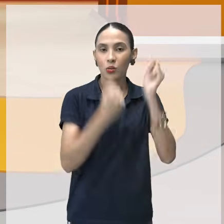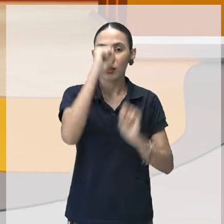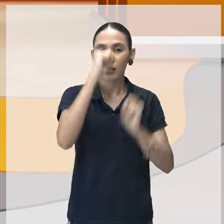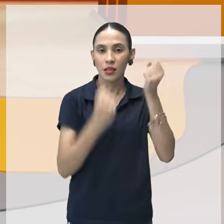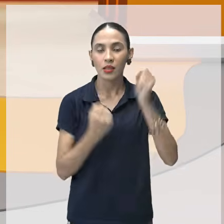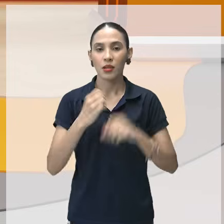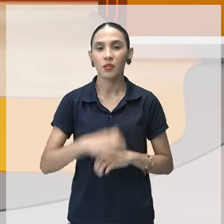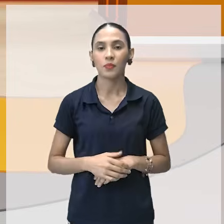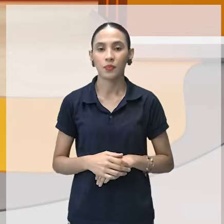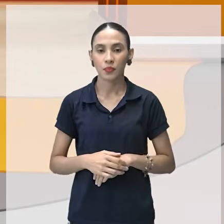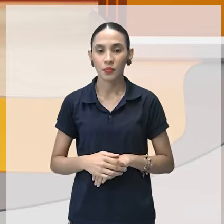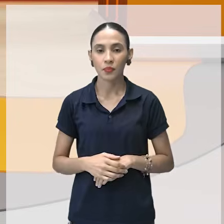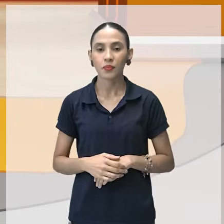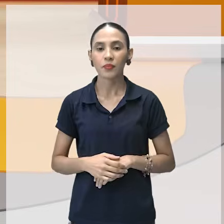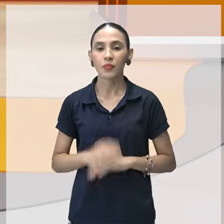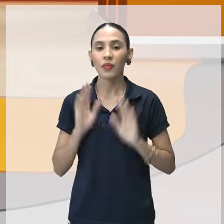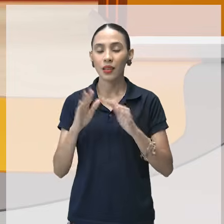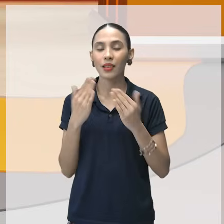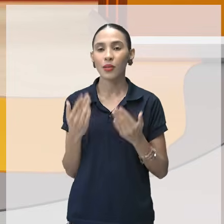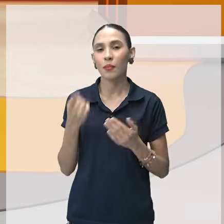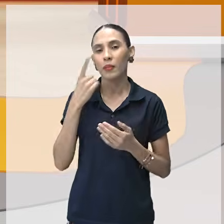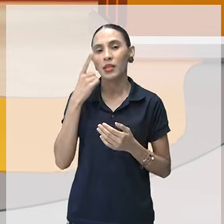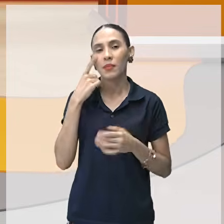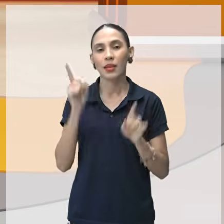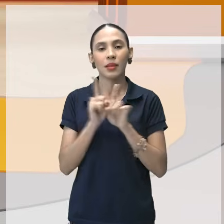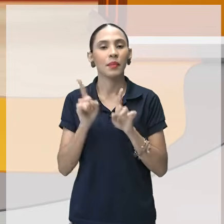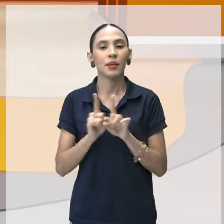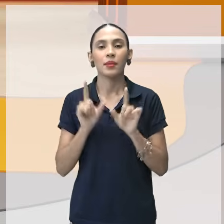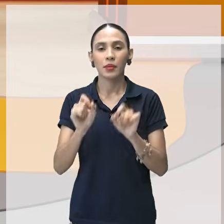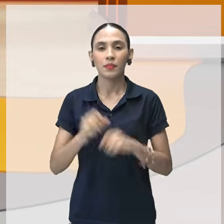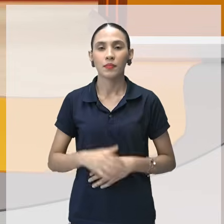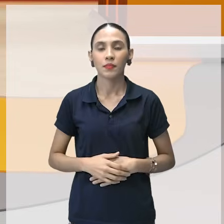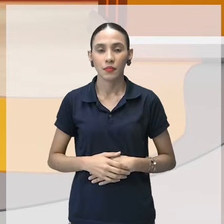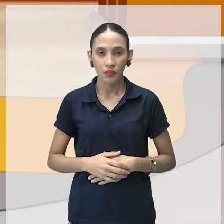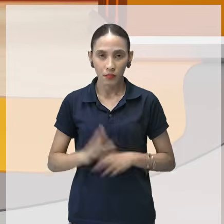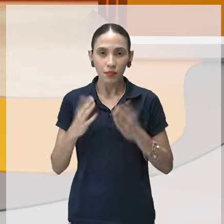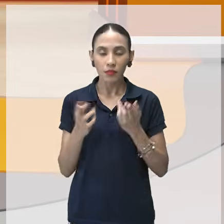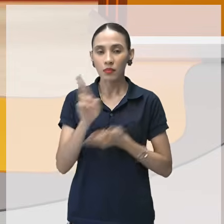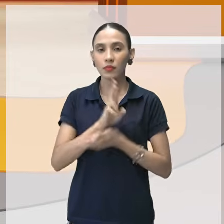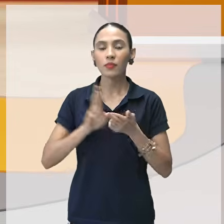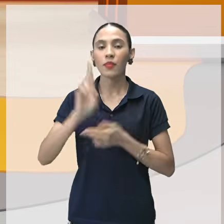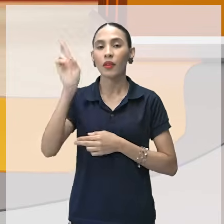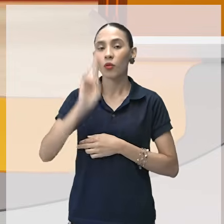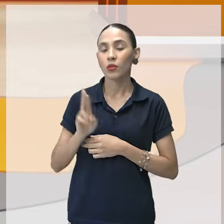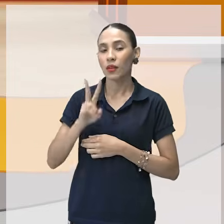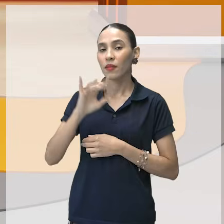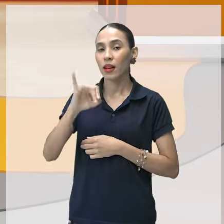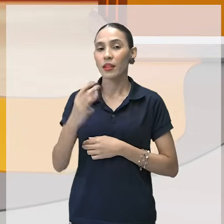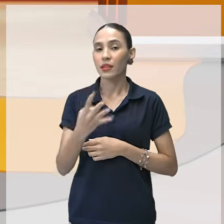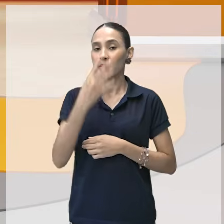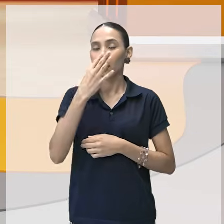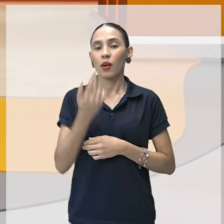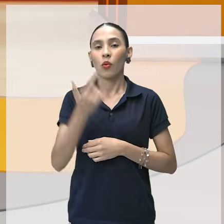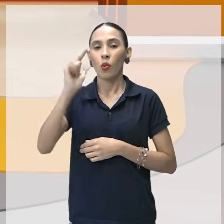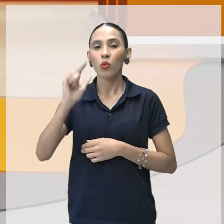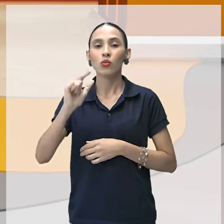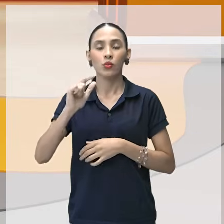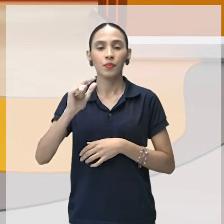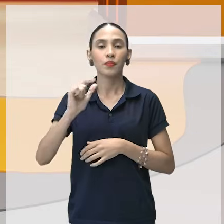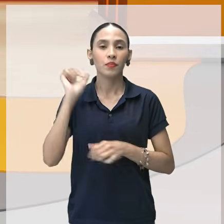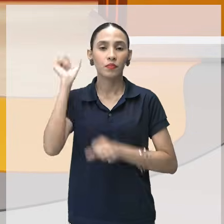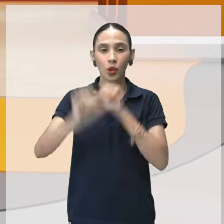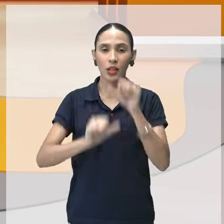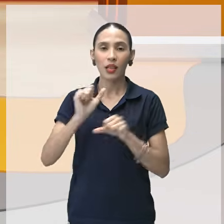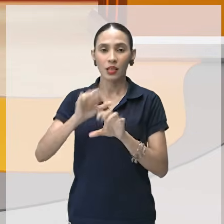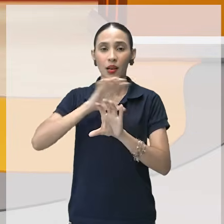industrialização, certo? Então, vamos observar também a questão que essa Revolução Russa vai inspirar outros movimentos